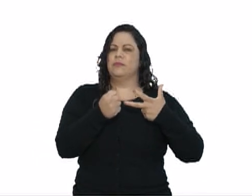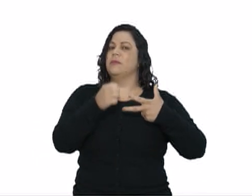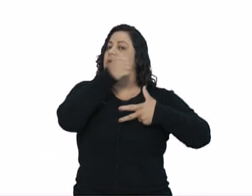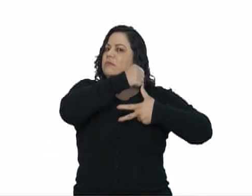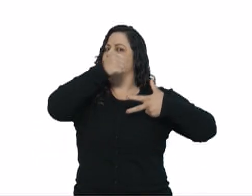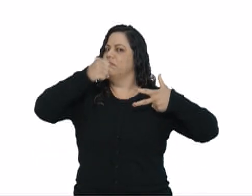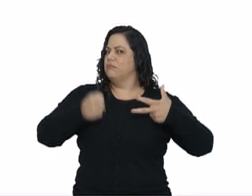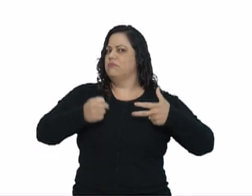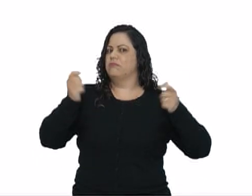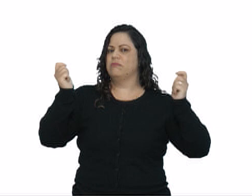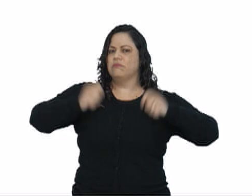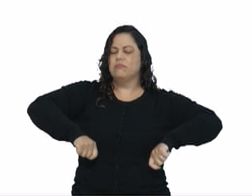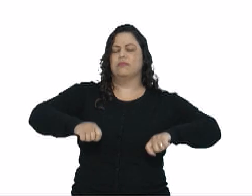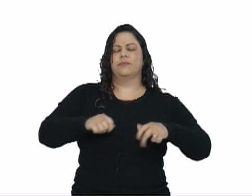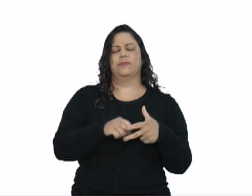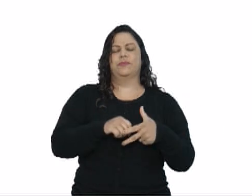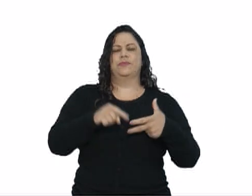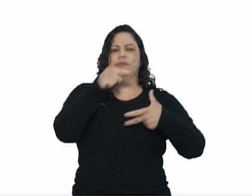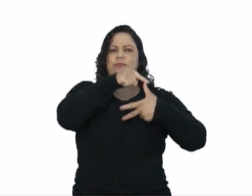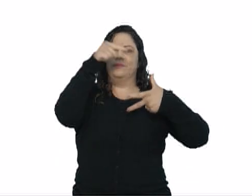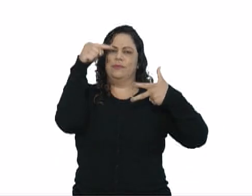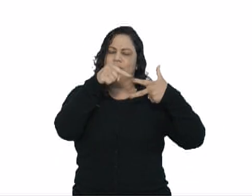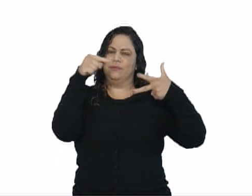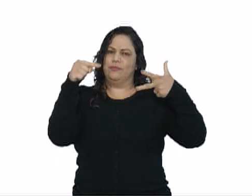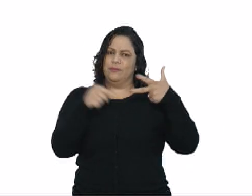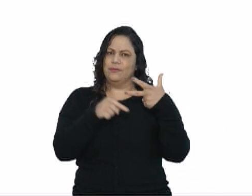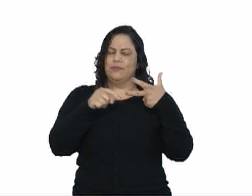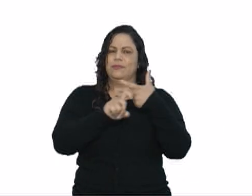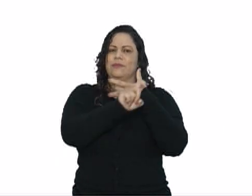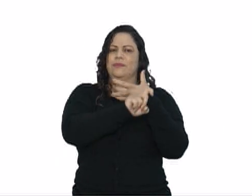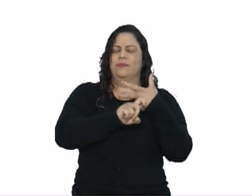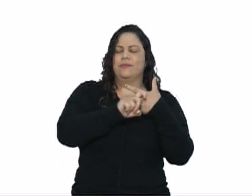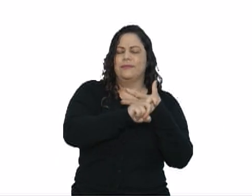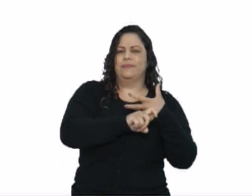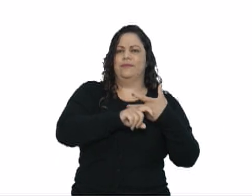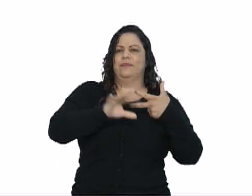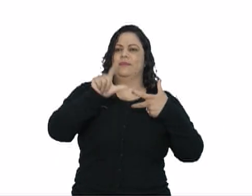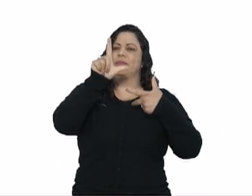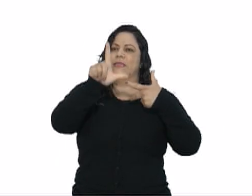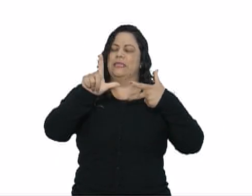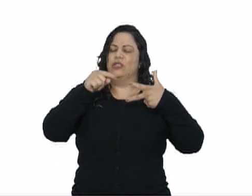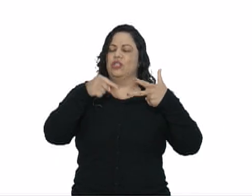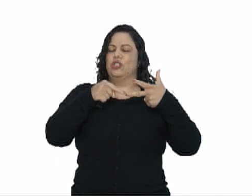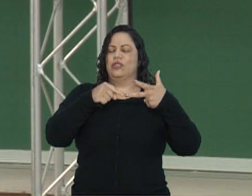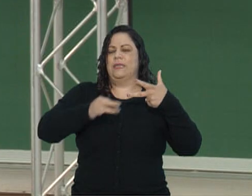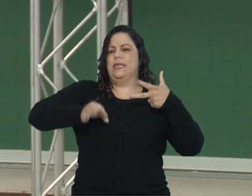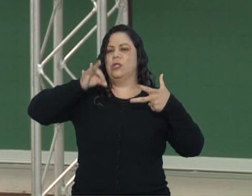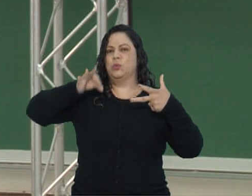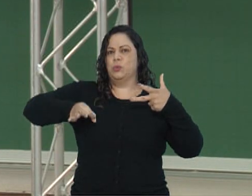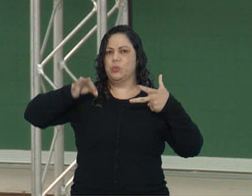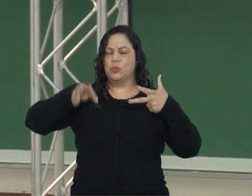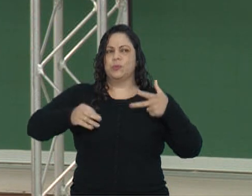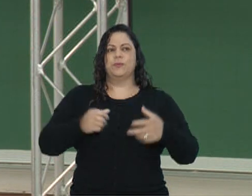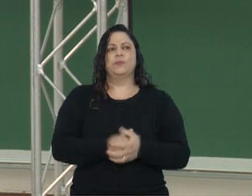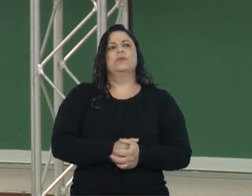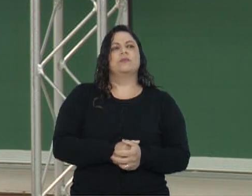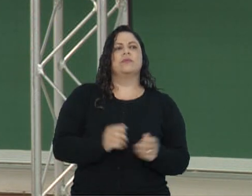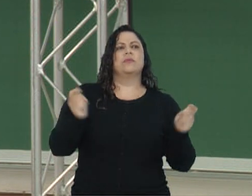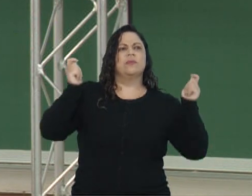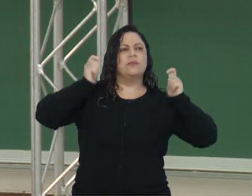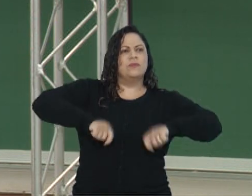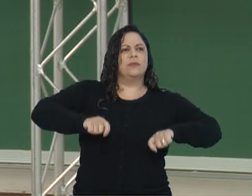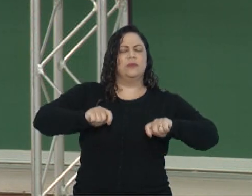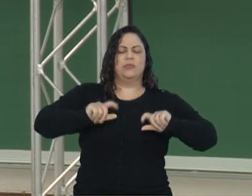poder legislativo e do poder judiciário. Ou seja, é a diminuição, a hipertrofia, a diminuição